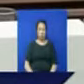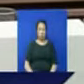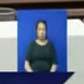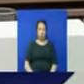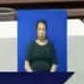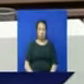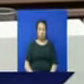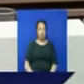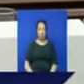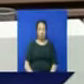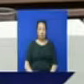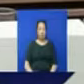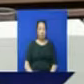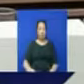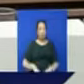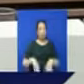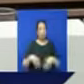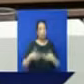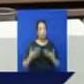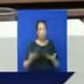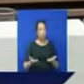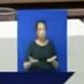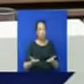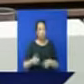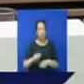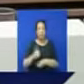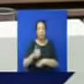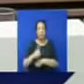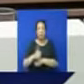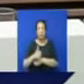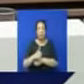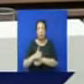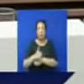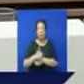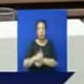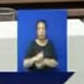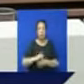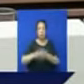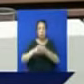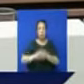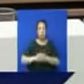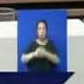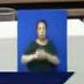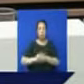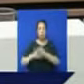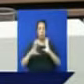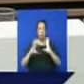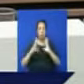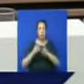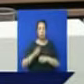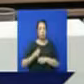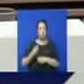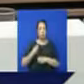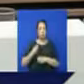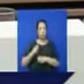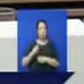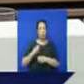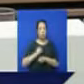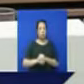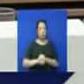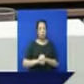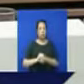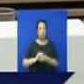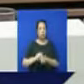Então, quero primeiramente saudar os irmãos aqui presentes, desejando a paz do nosso Senhor e Salvador